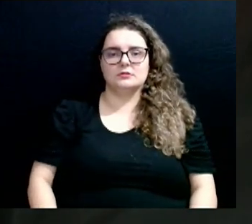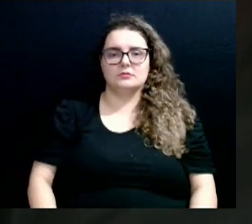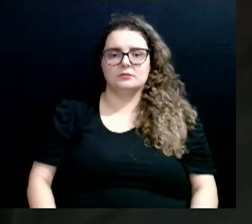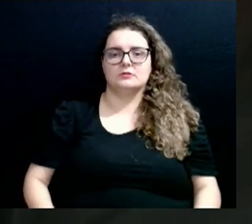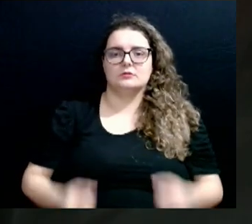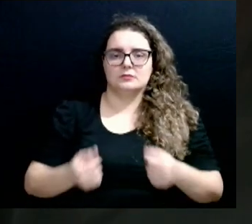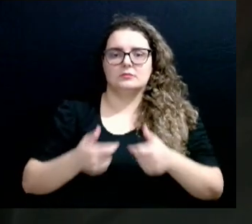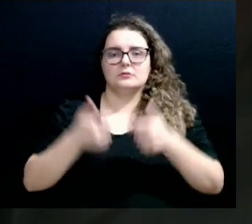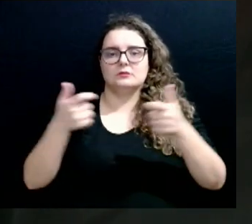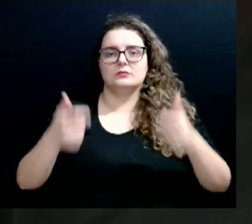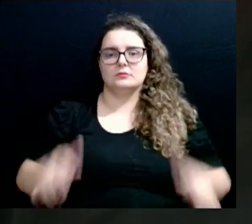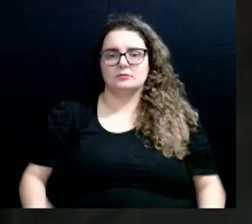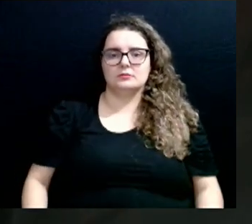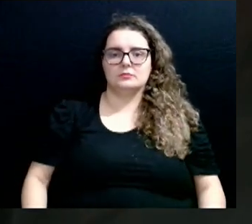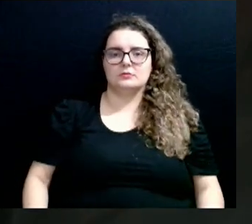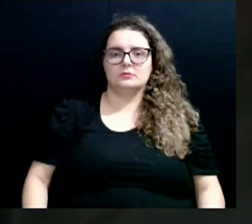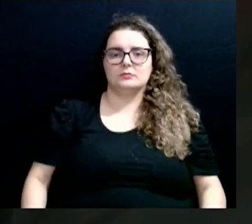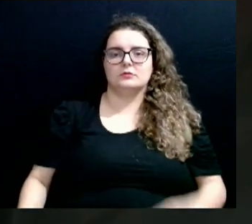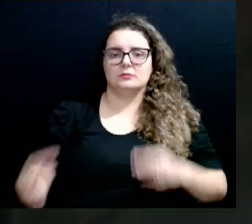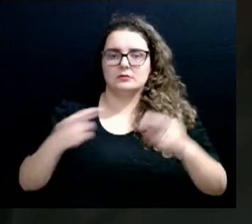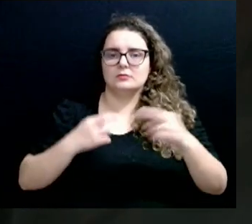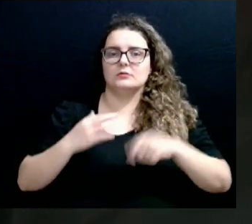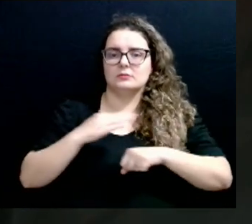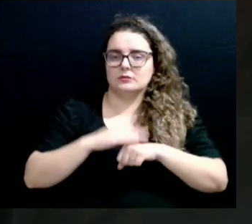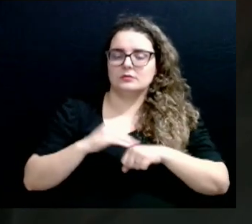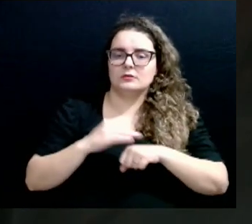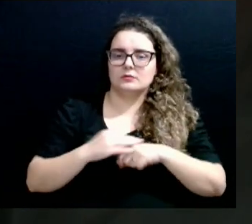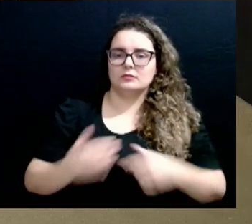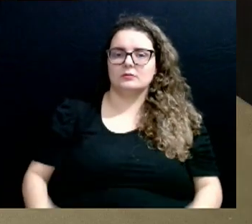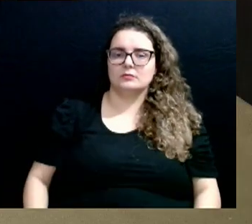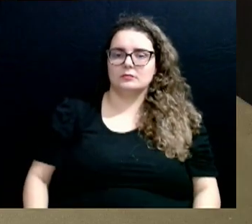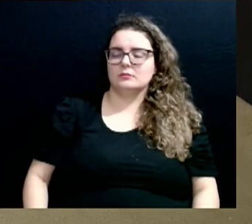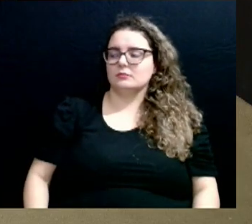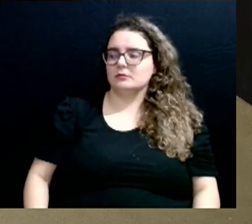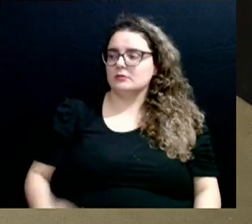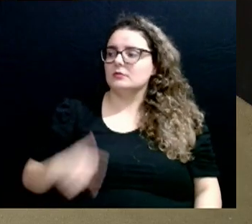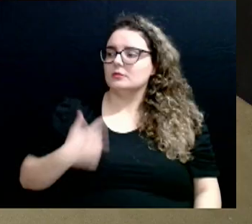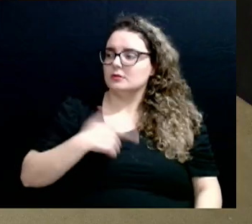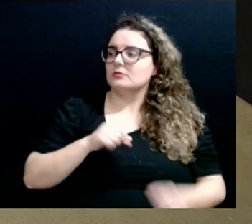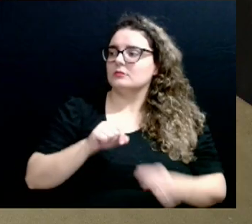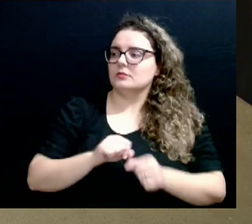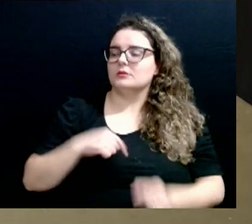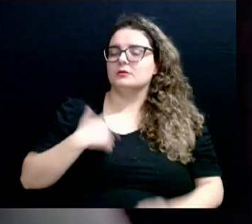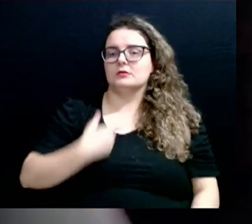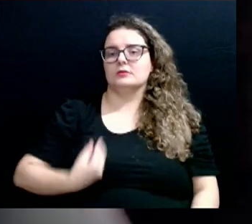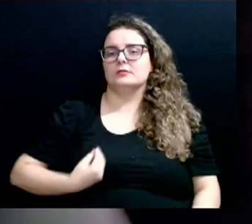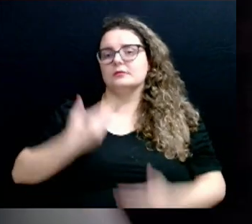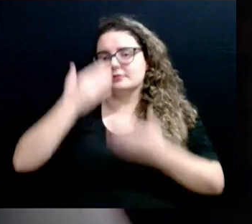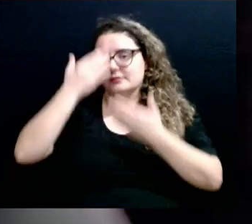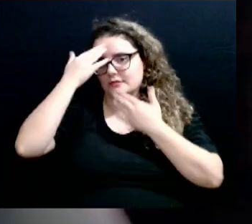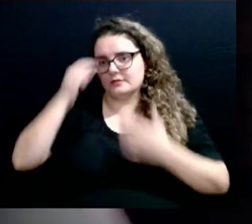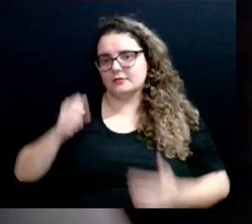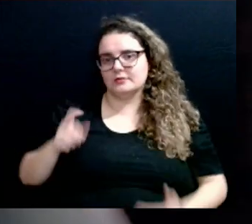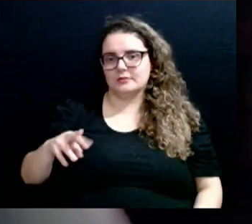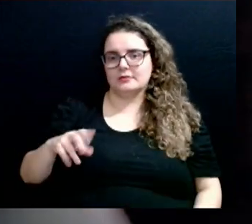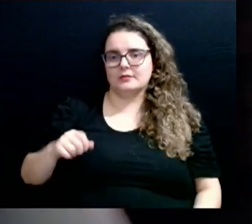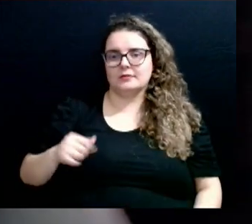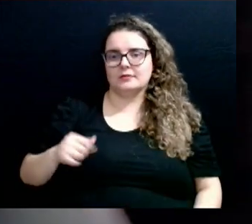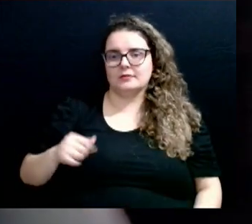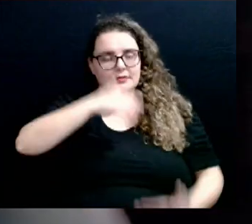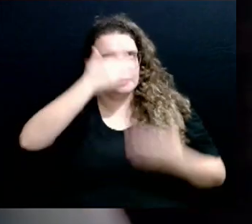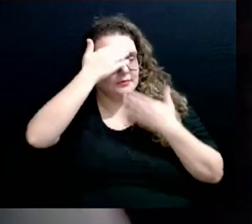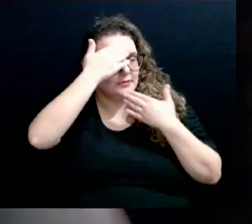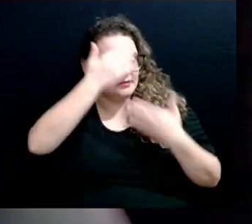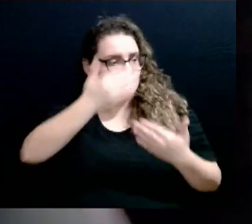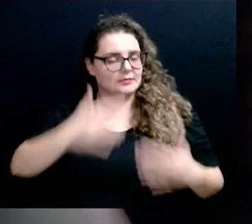analisar com muito carinho o que a gente está fazendo da nossa vida. Obrigada, viu, Adriana? Obrigada. Eu que agradeço essa oportunidade,